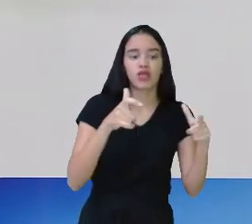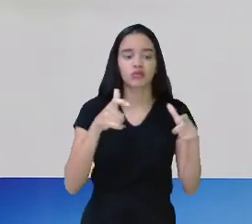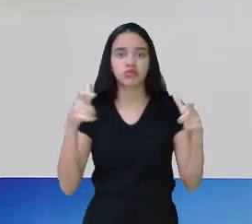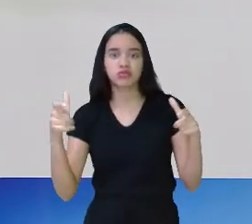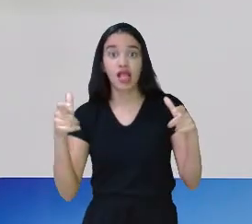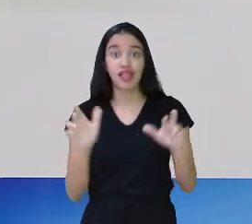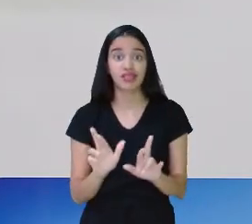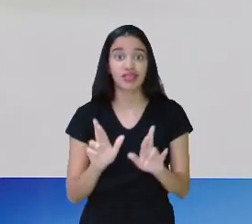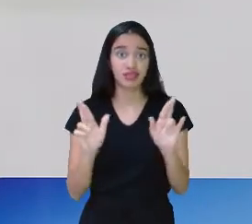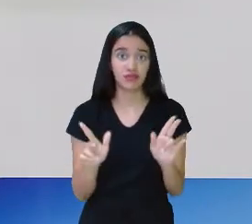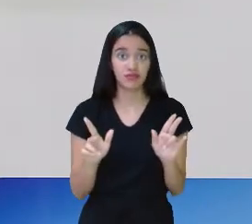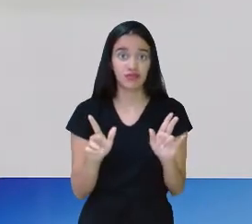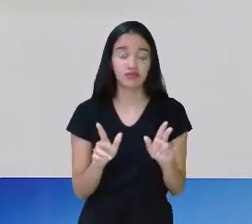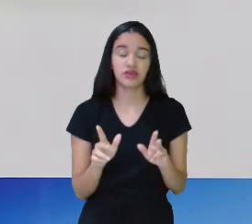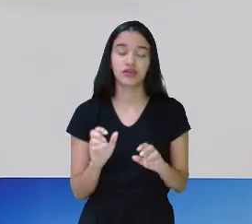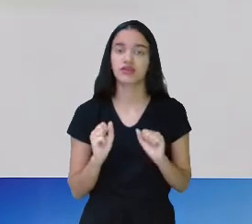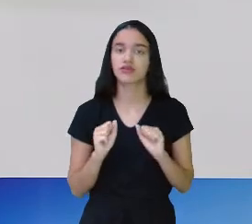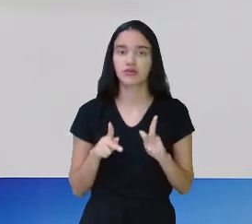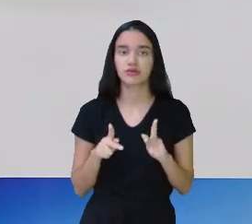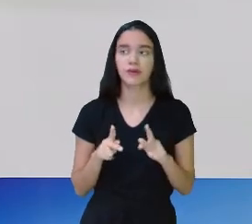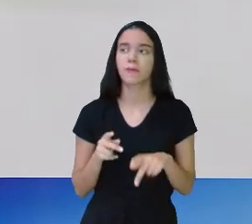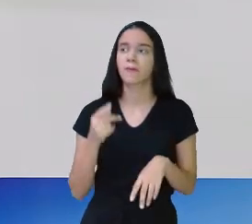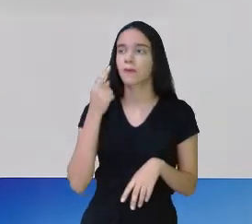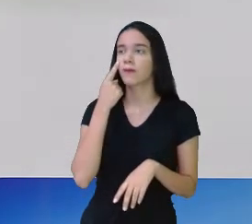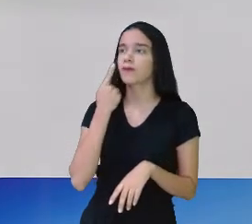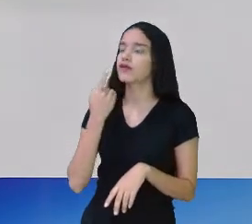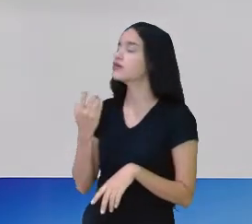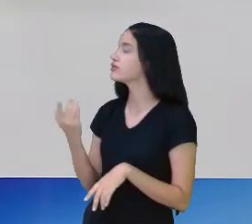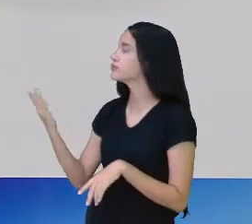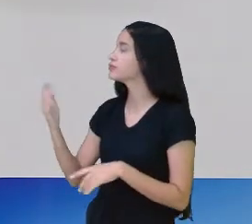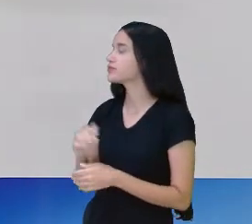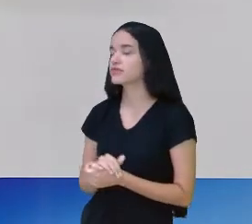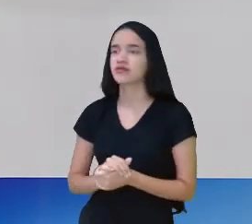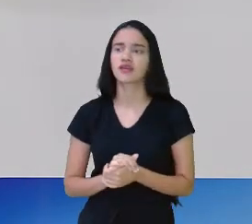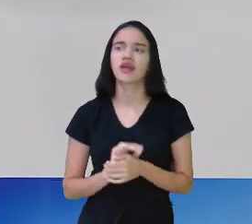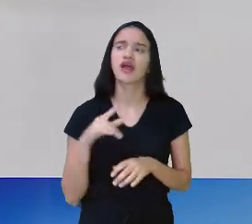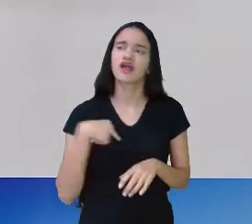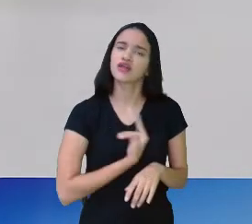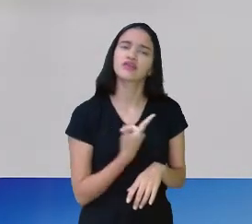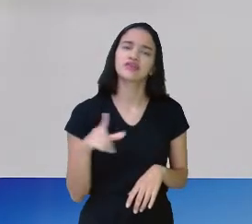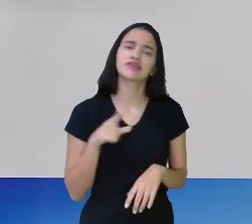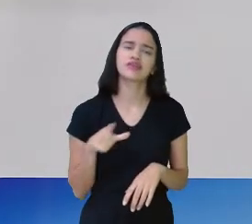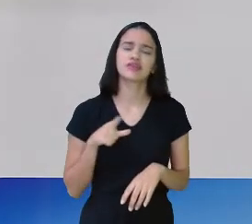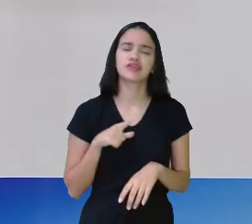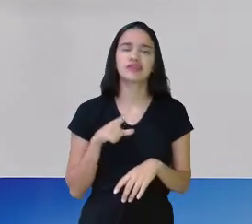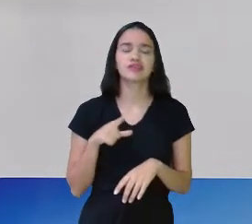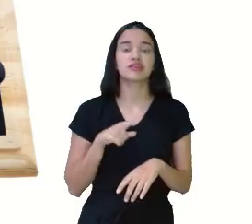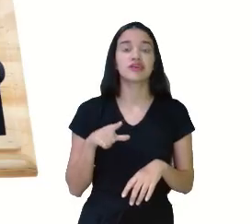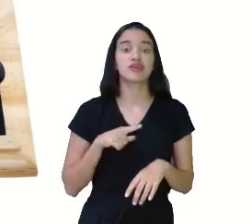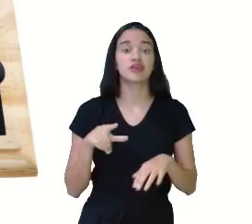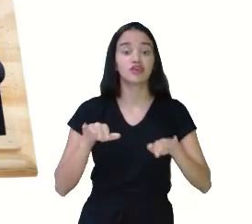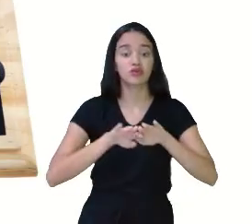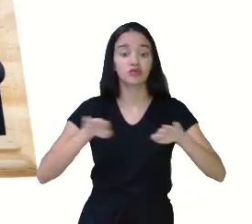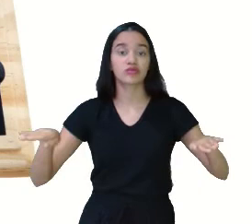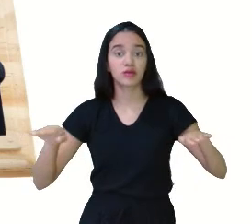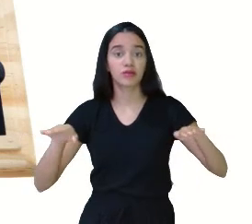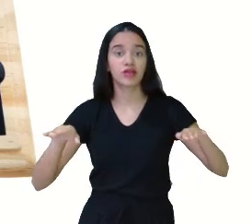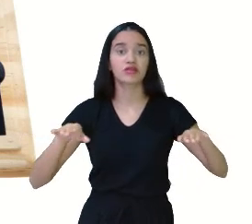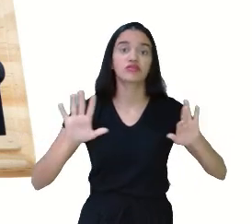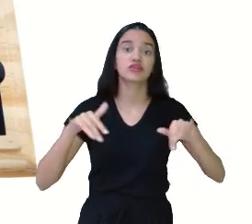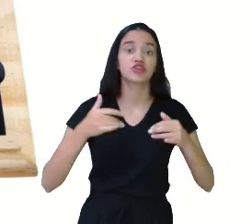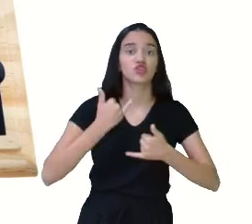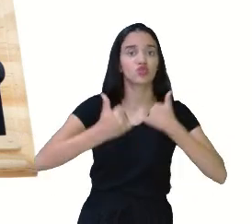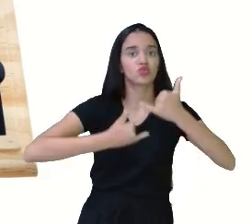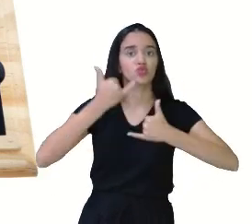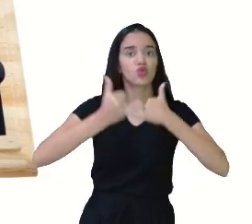pode ser chamada de quadrado, beleza? Aí aqui eu tenho um exemplo simples, o tabuleiro de dama.